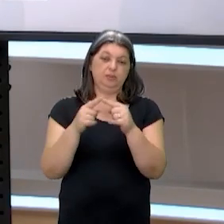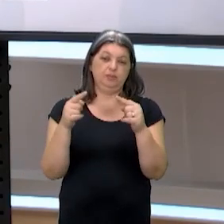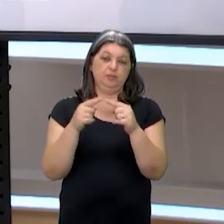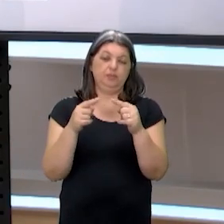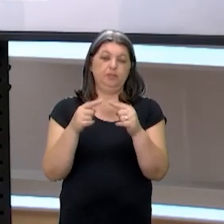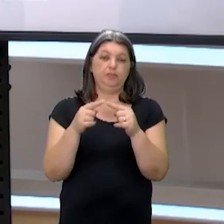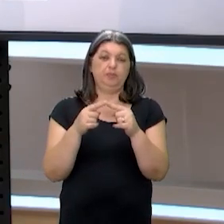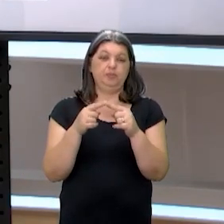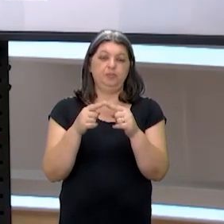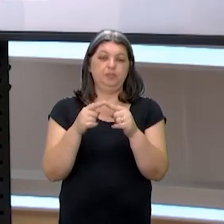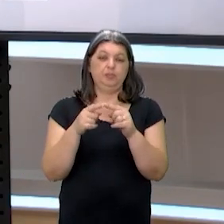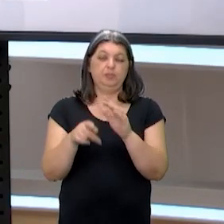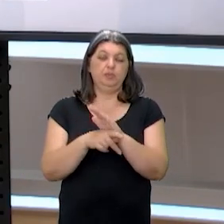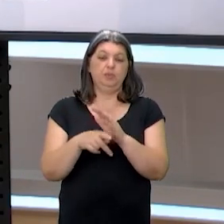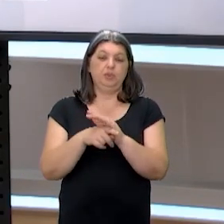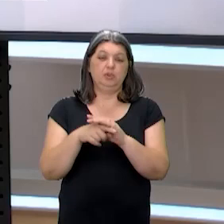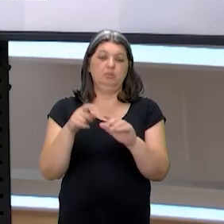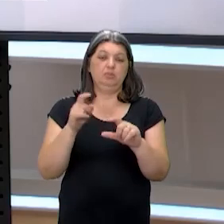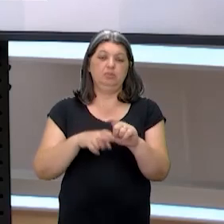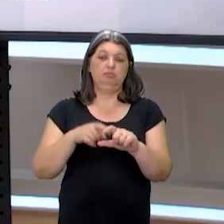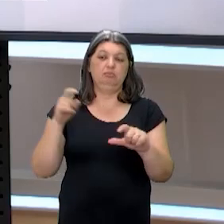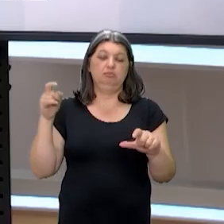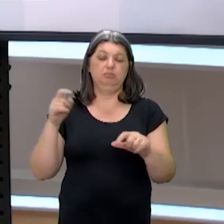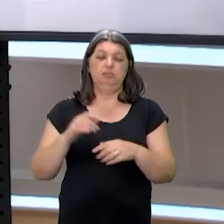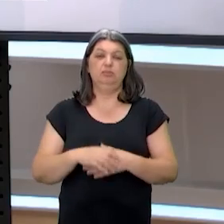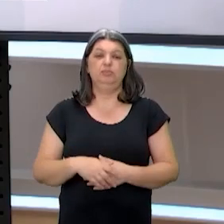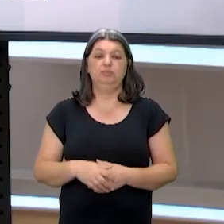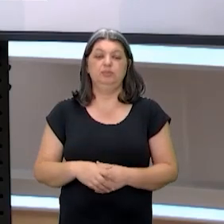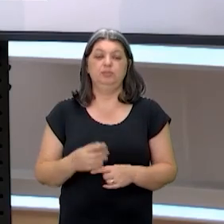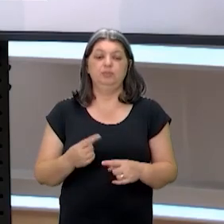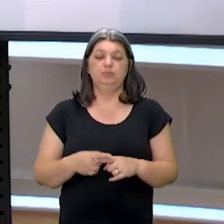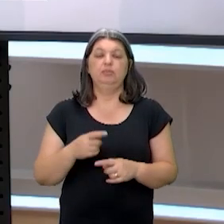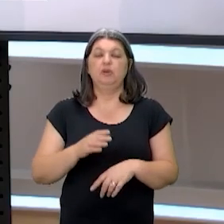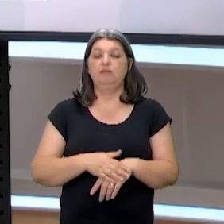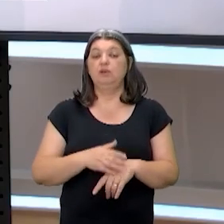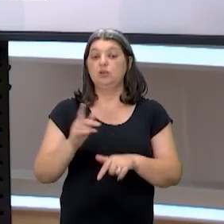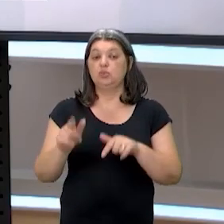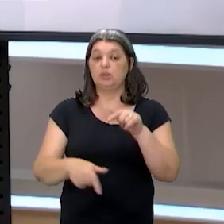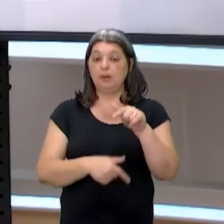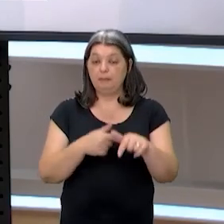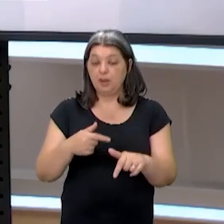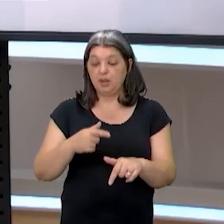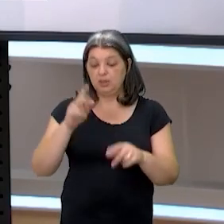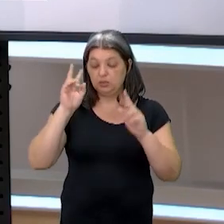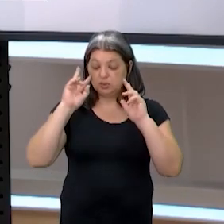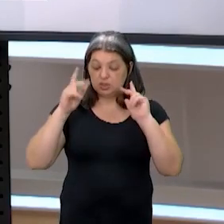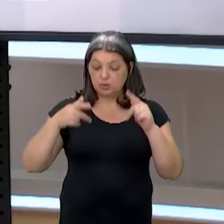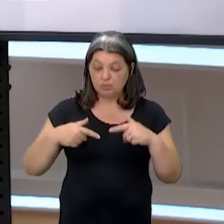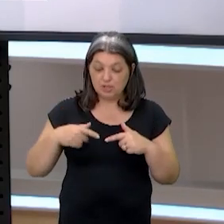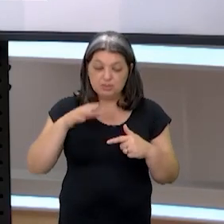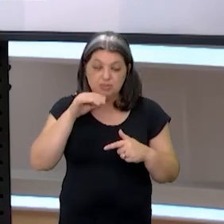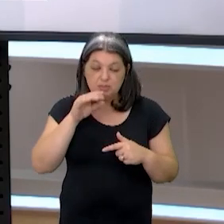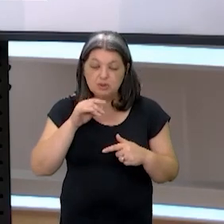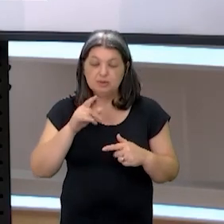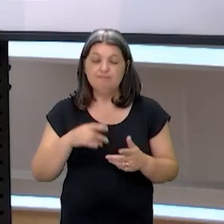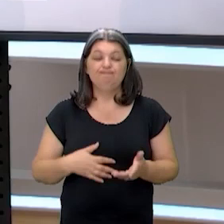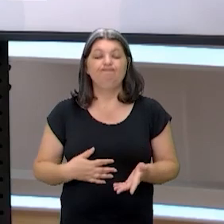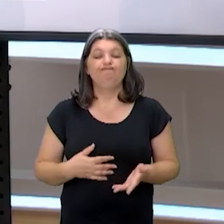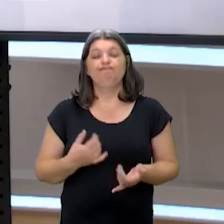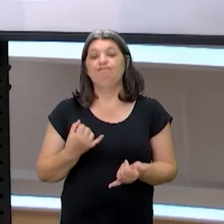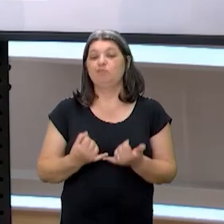a essa automação. Isso faz com que o trabalho manual, Mafê, cada vez fique